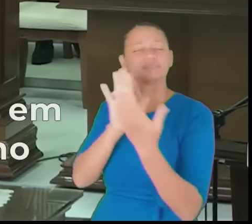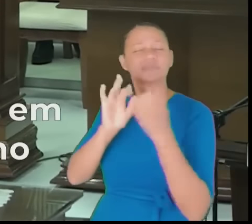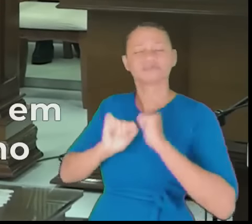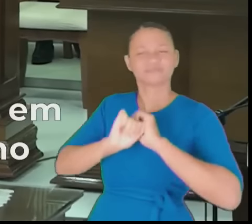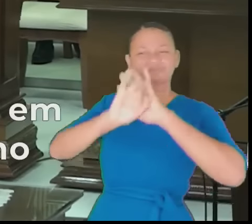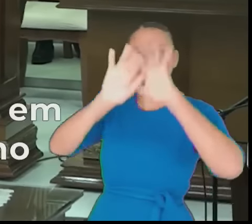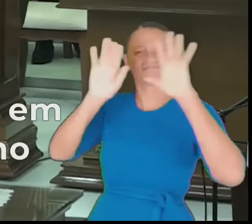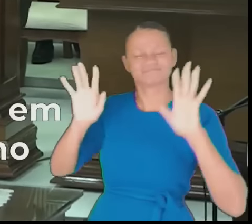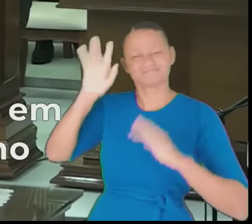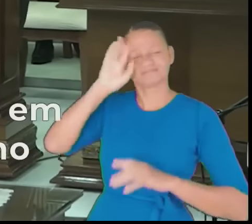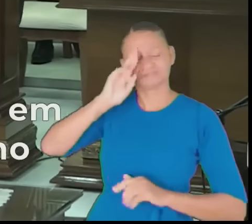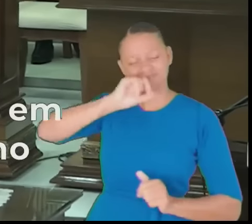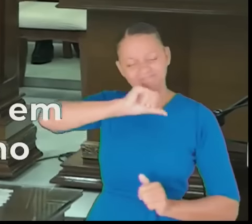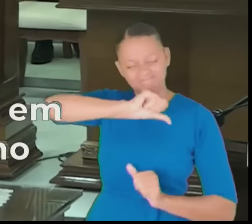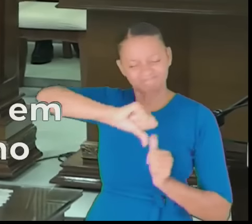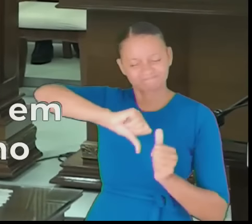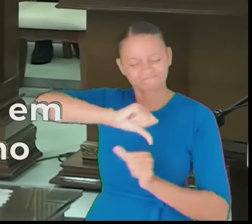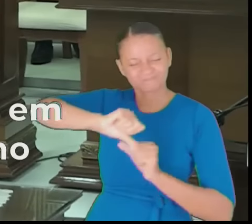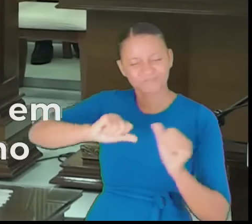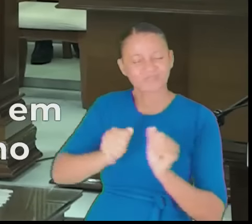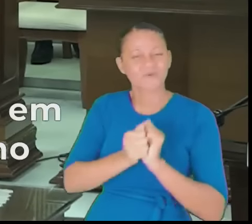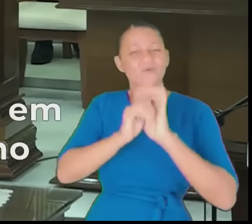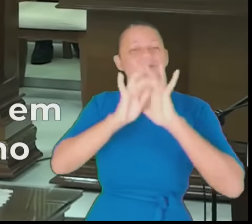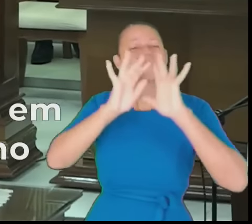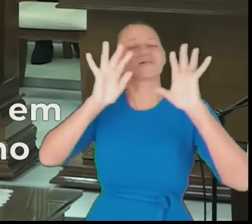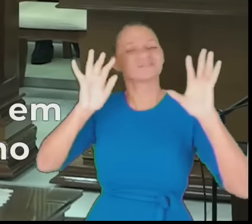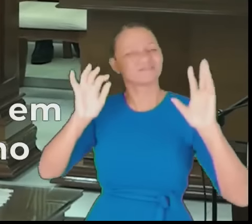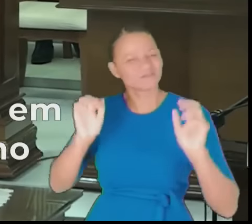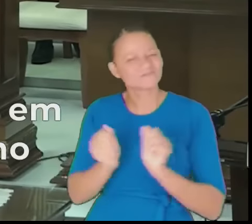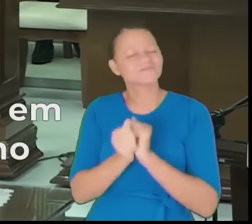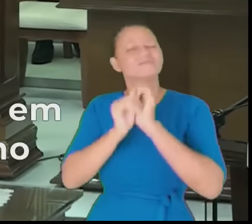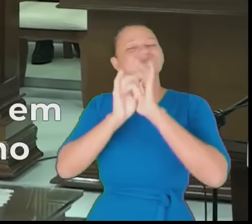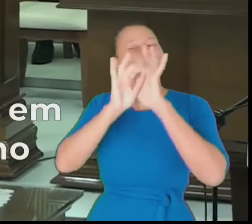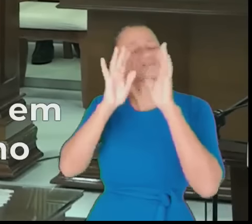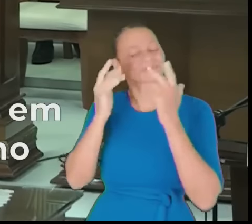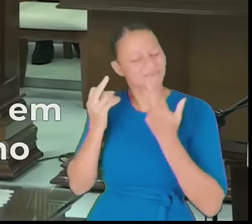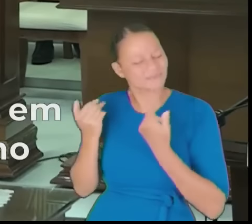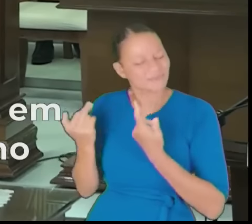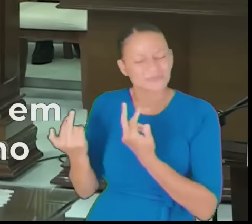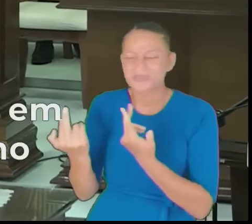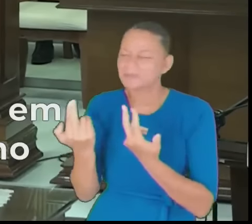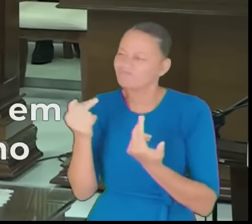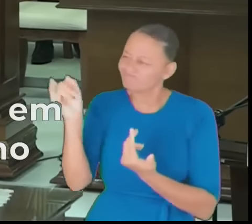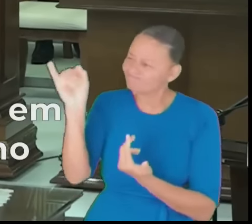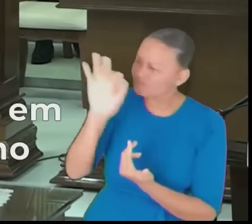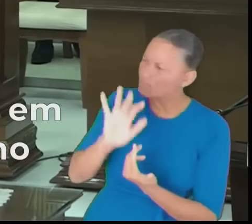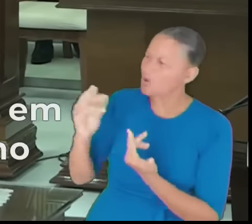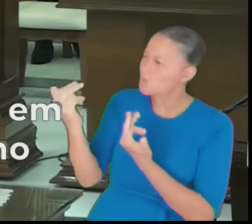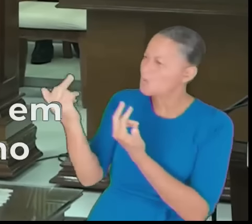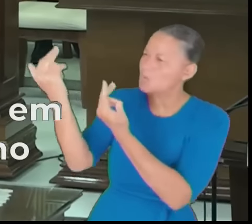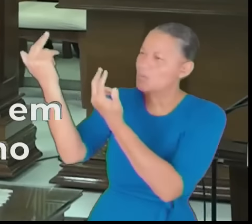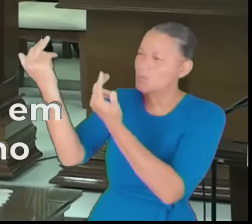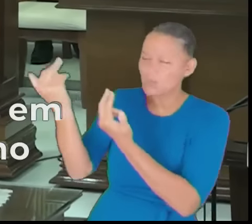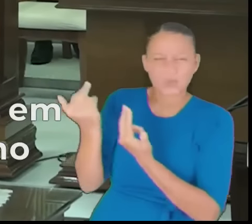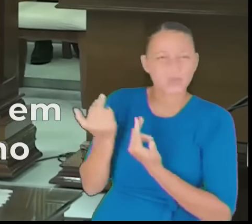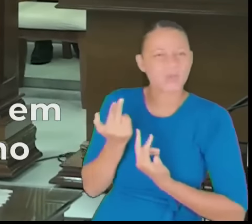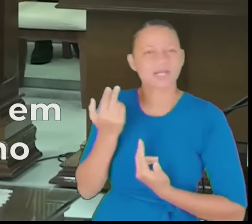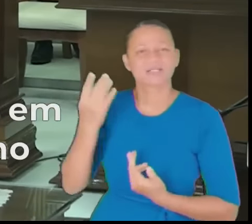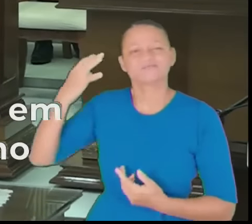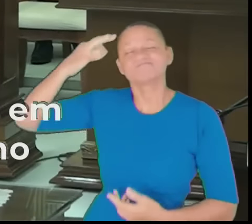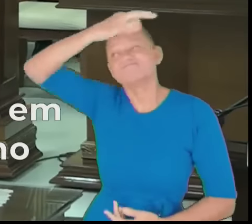somos transformados de glória em glória, na mesma imagem, como pelo Espírito